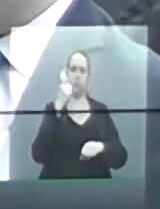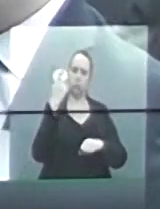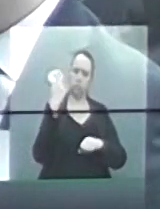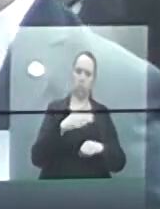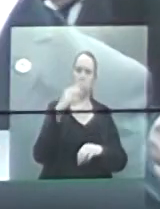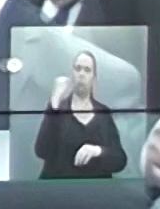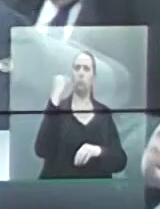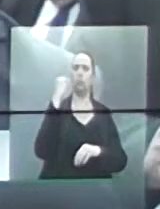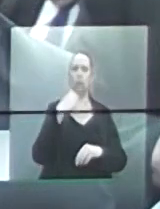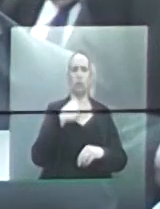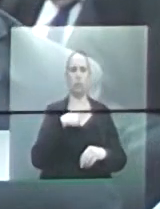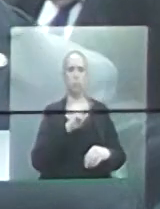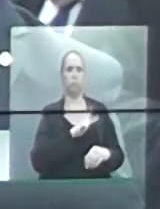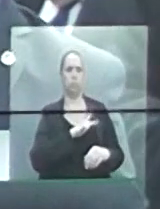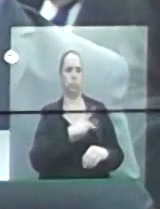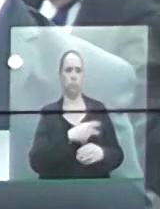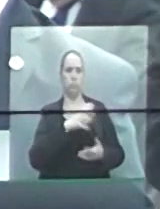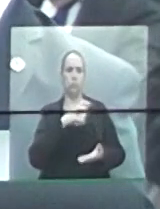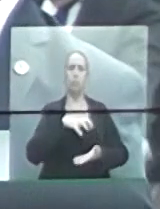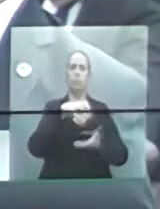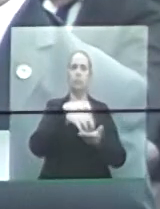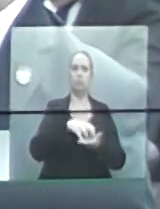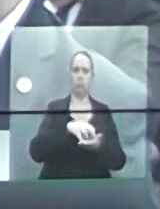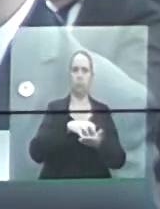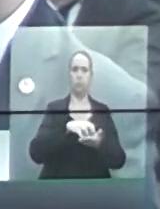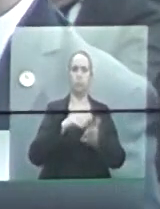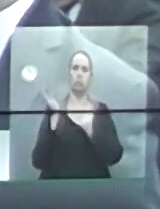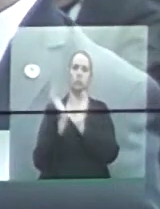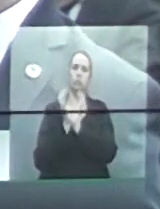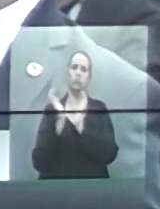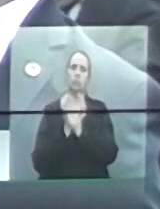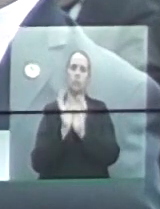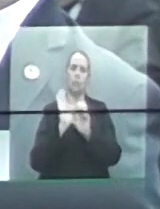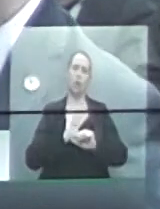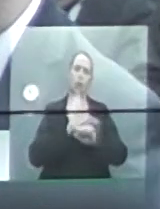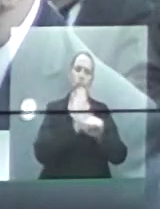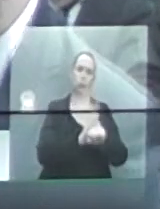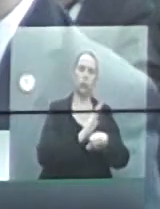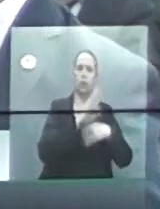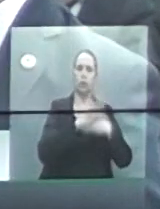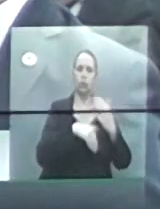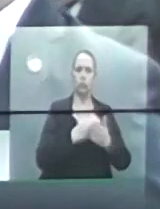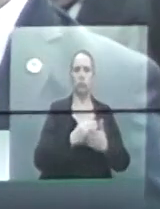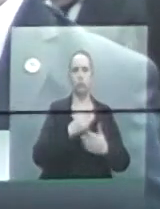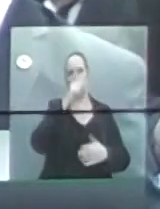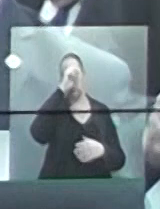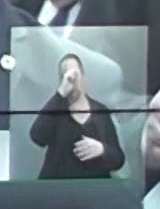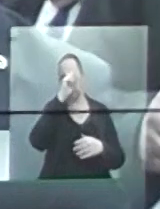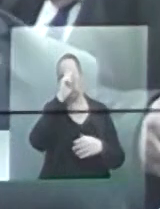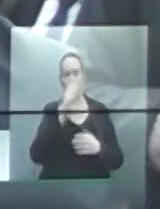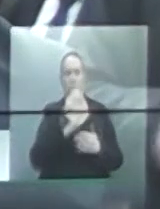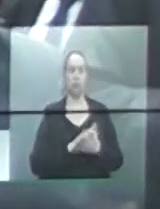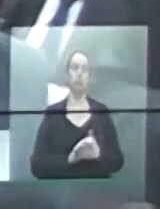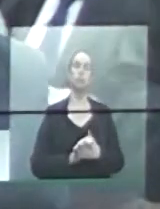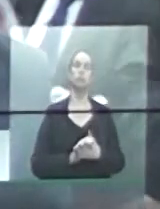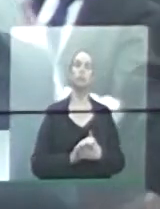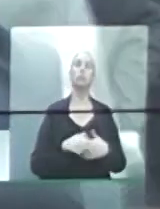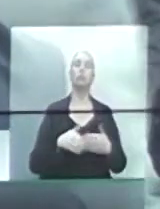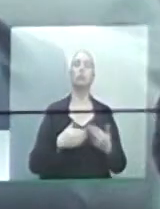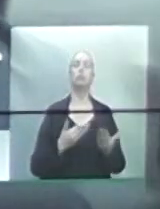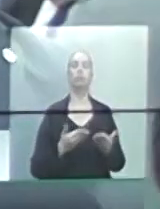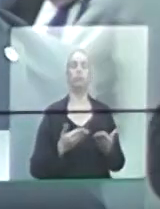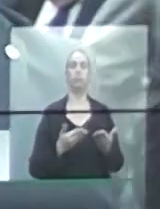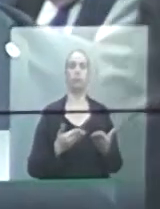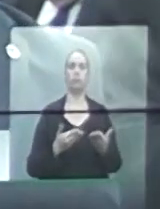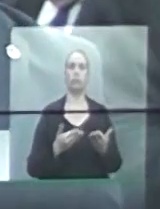presidente da Frente Parlamentar de Apoio a Santas Casas, Hospitais e Entidades Filantrópicas aqui nesta casa. E há poucos